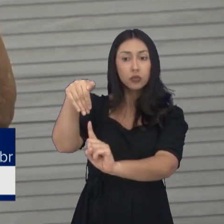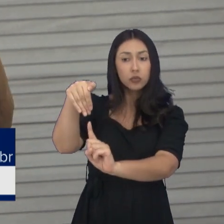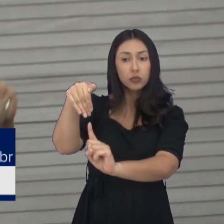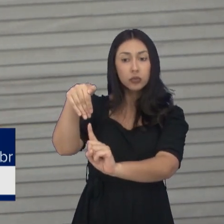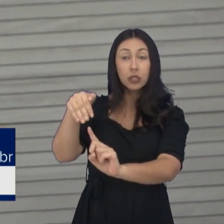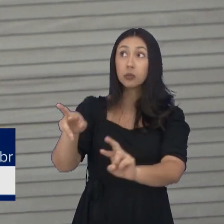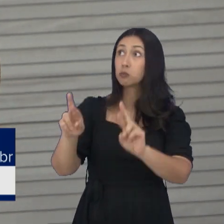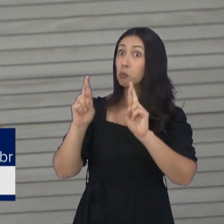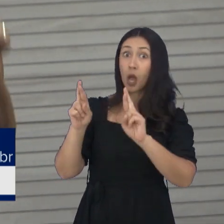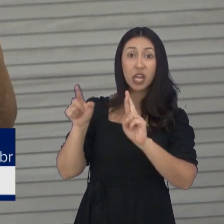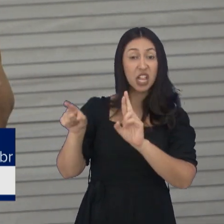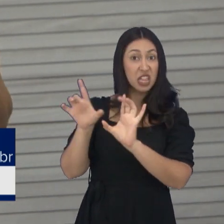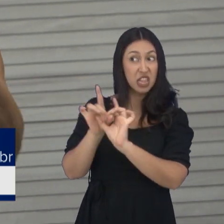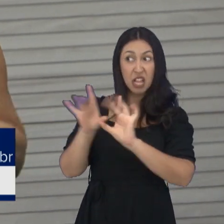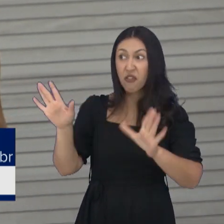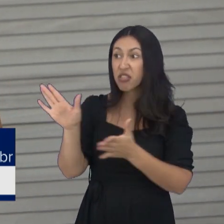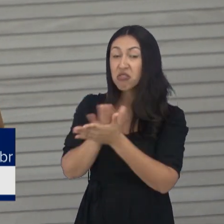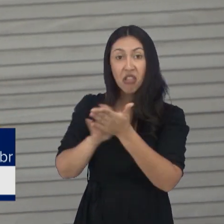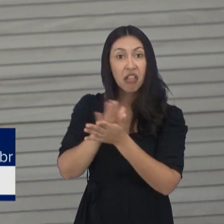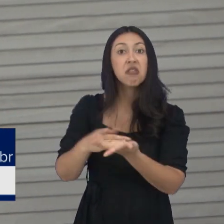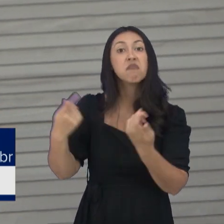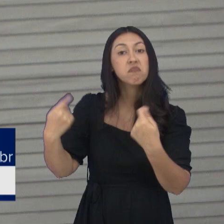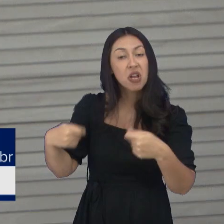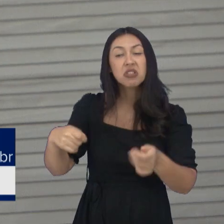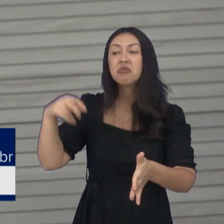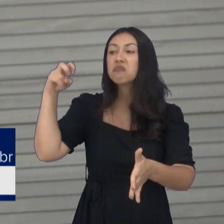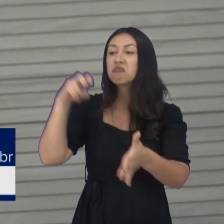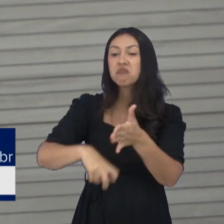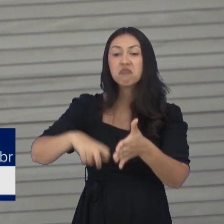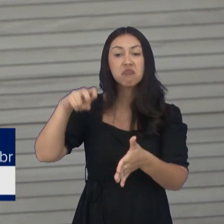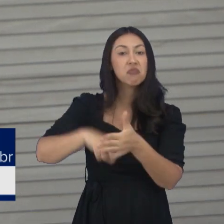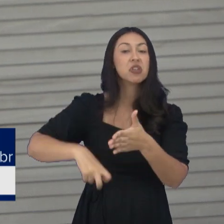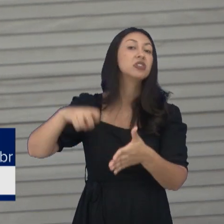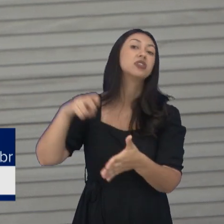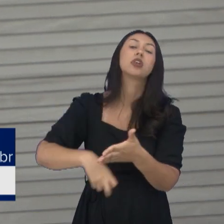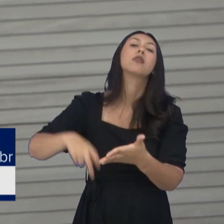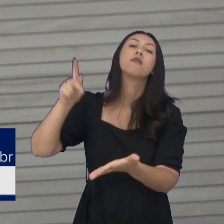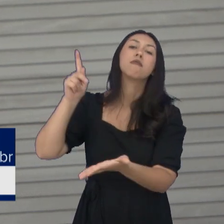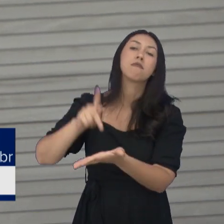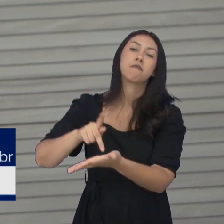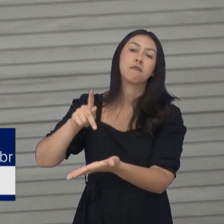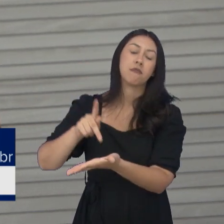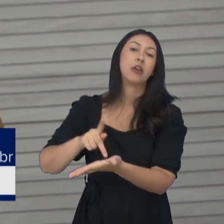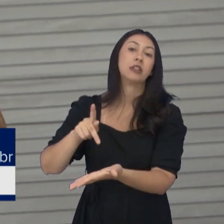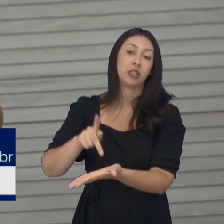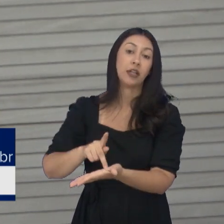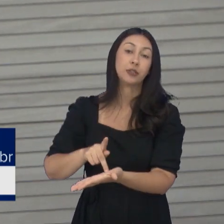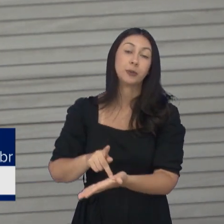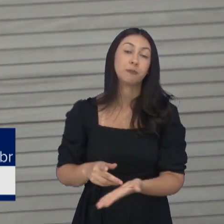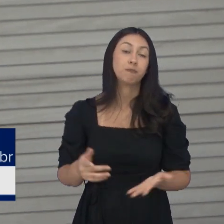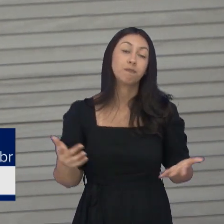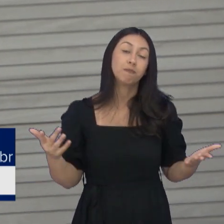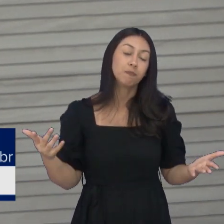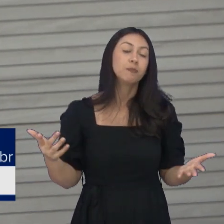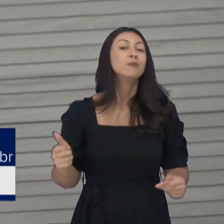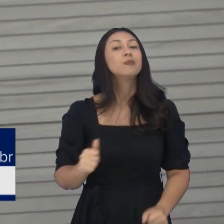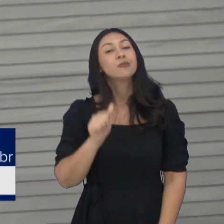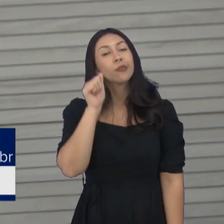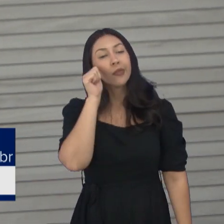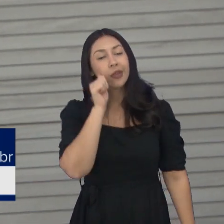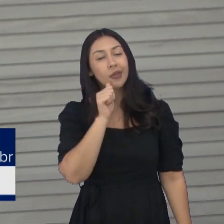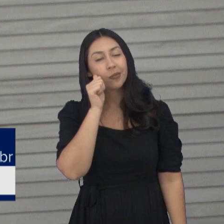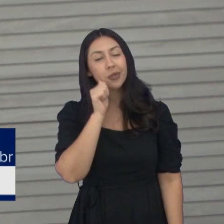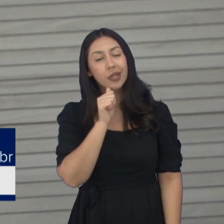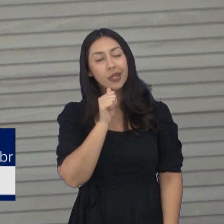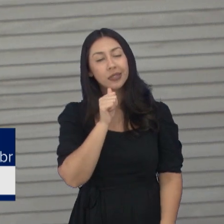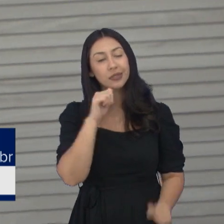que não tenha saidinha, que cumpra essa determinação. Mas, para as mulheres